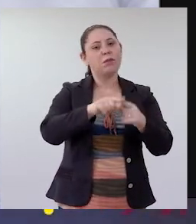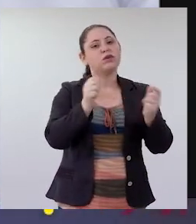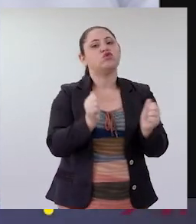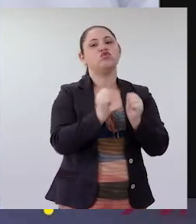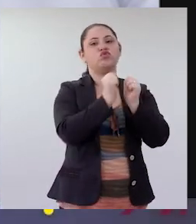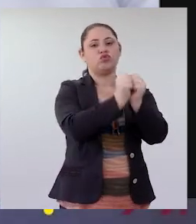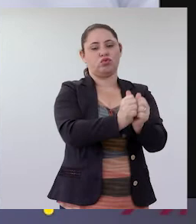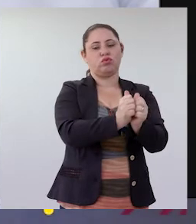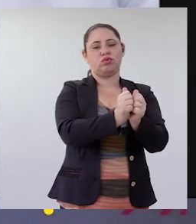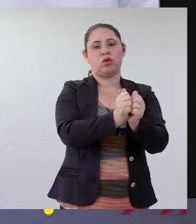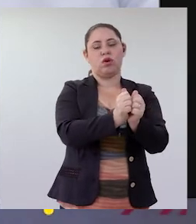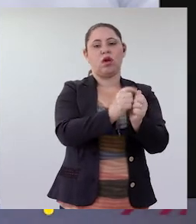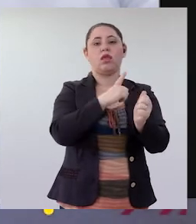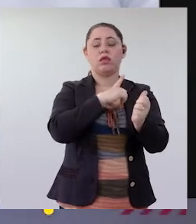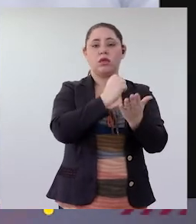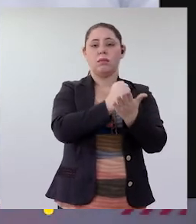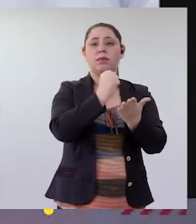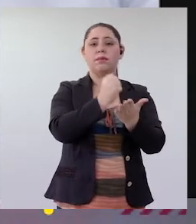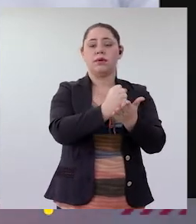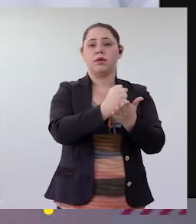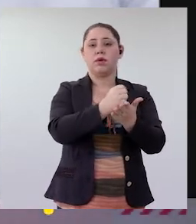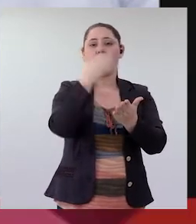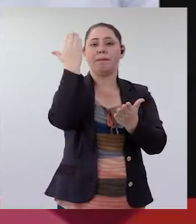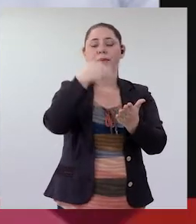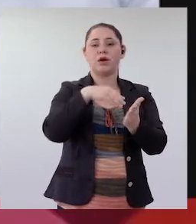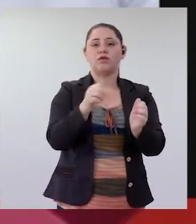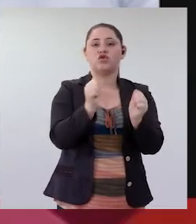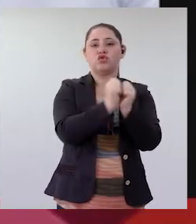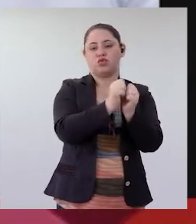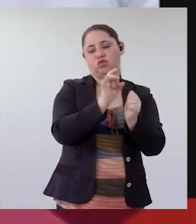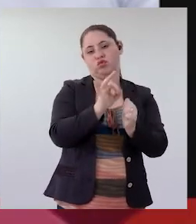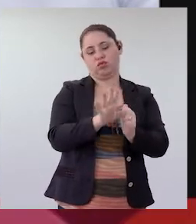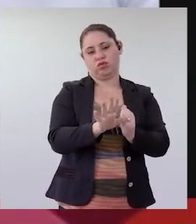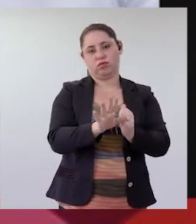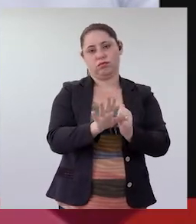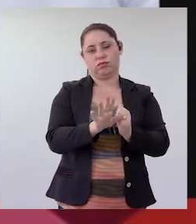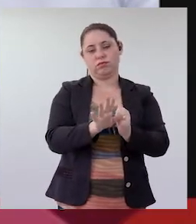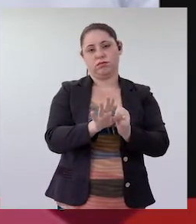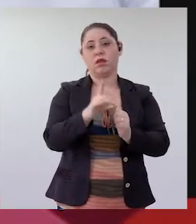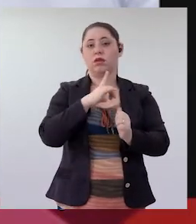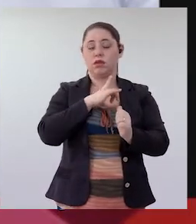pessoas têm buscado, mesmo vivendo essas uniões informais,